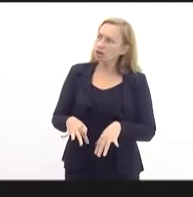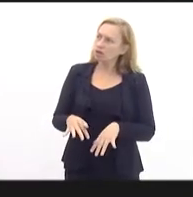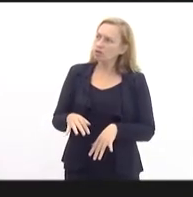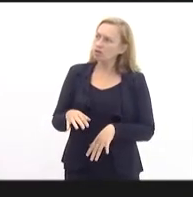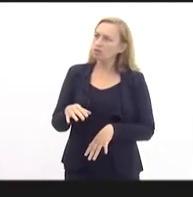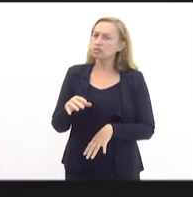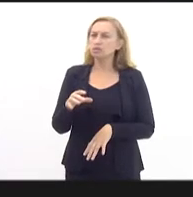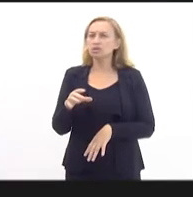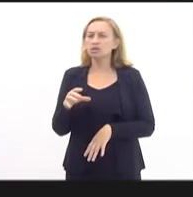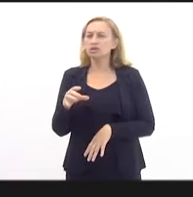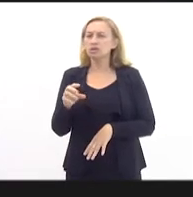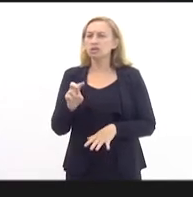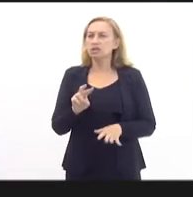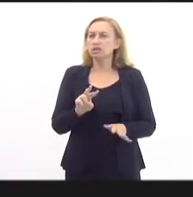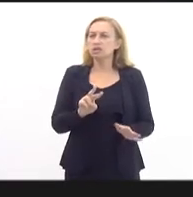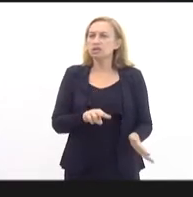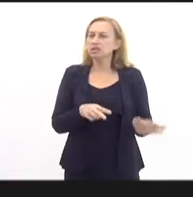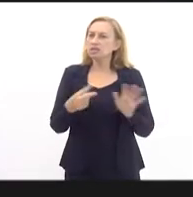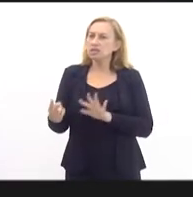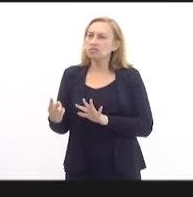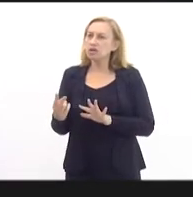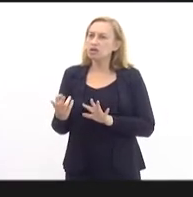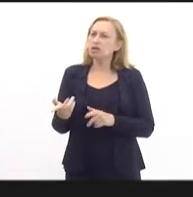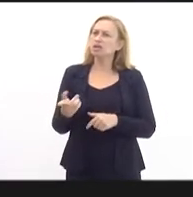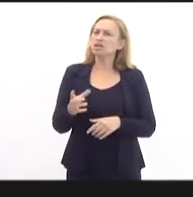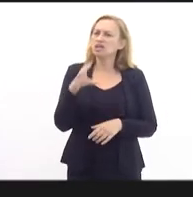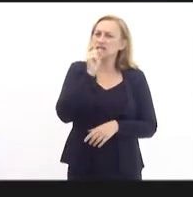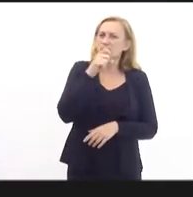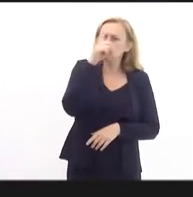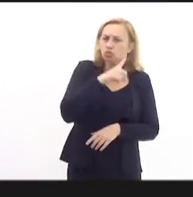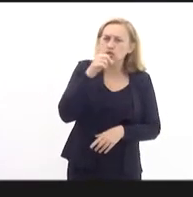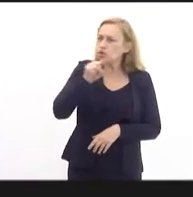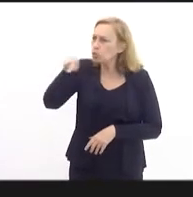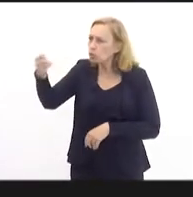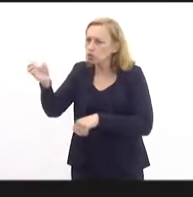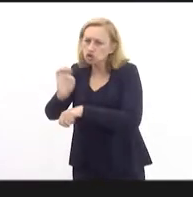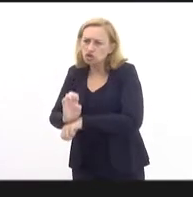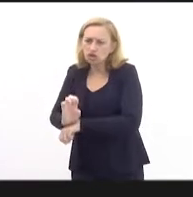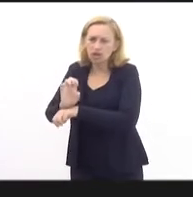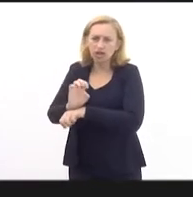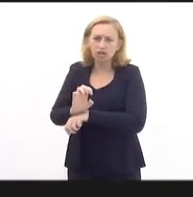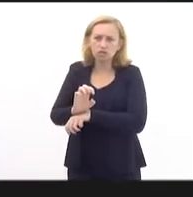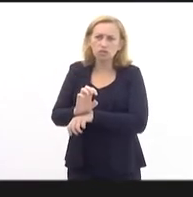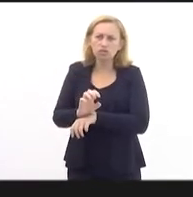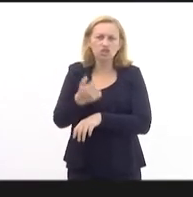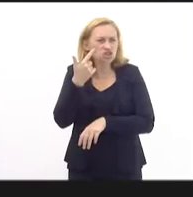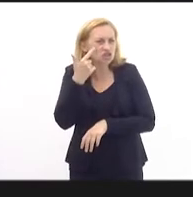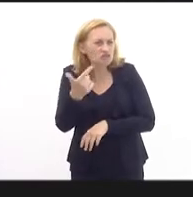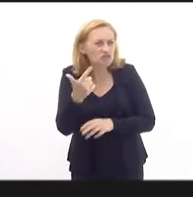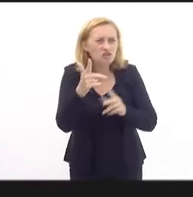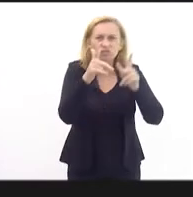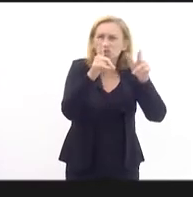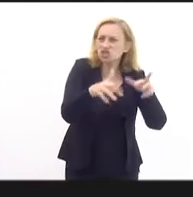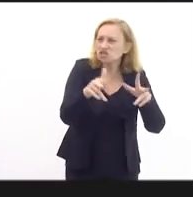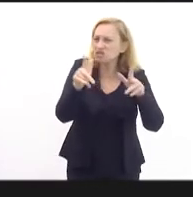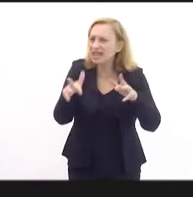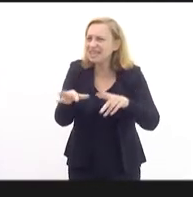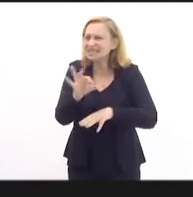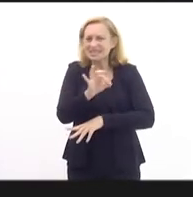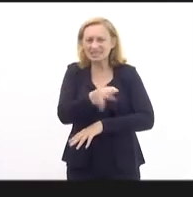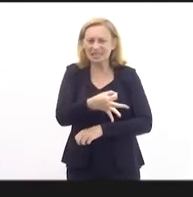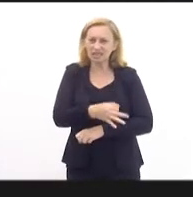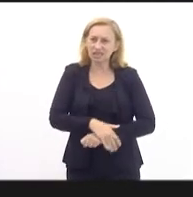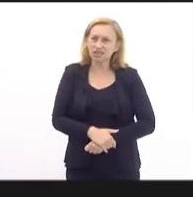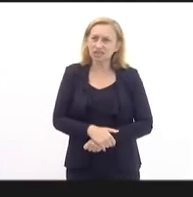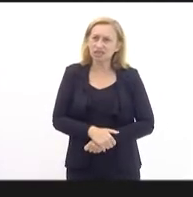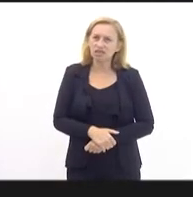fora do Rio, né, em outro estado, e a gente vê assim uma diferença brutal